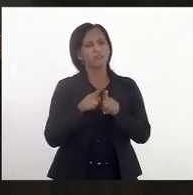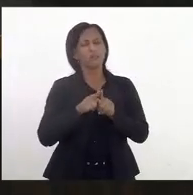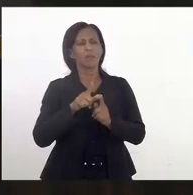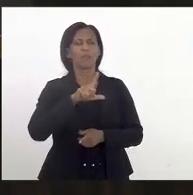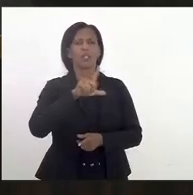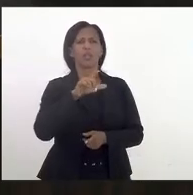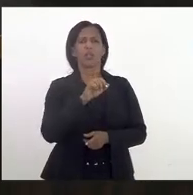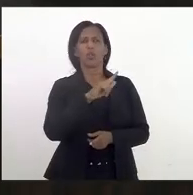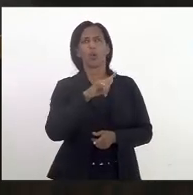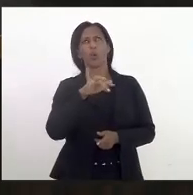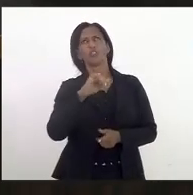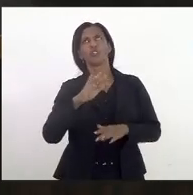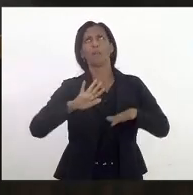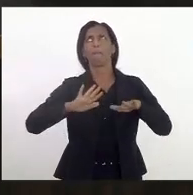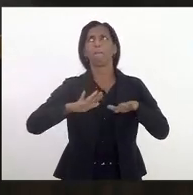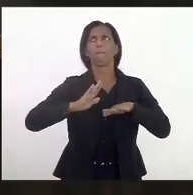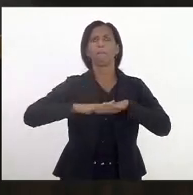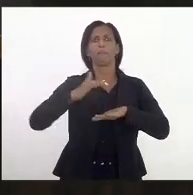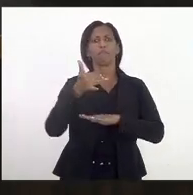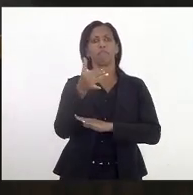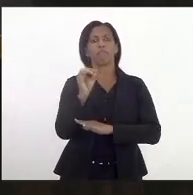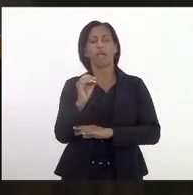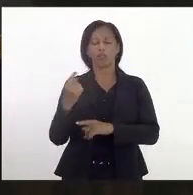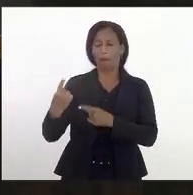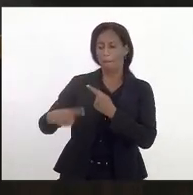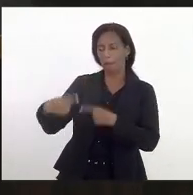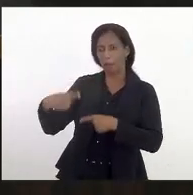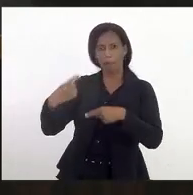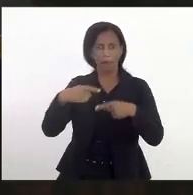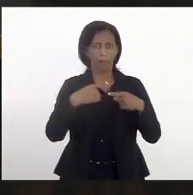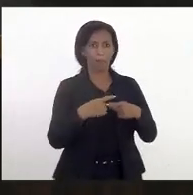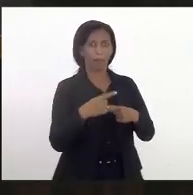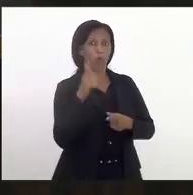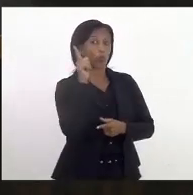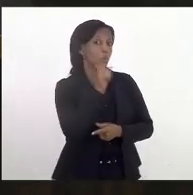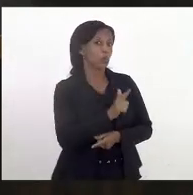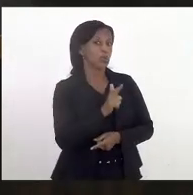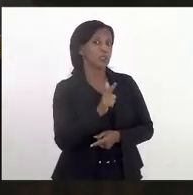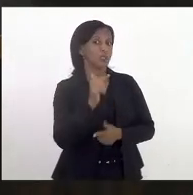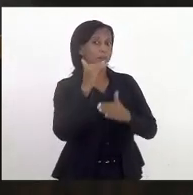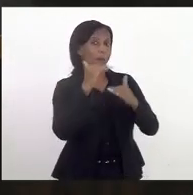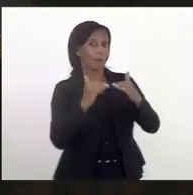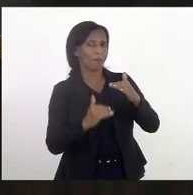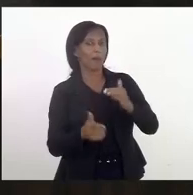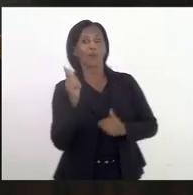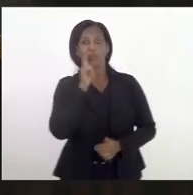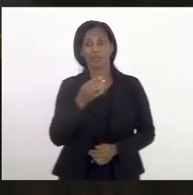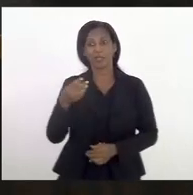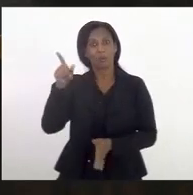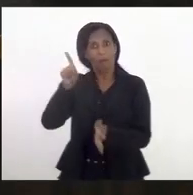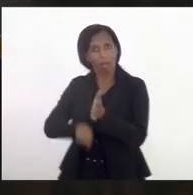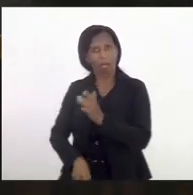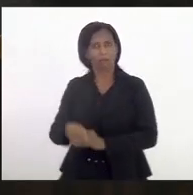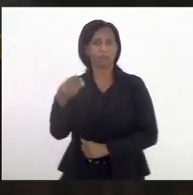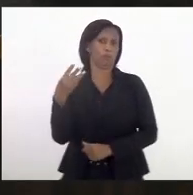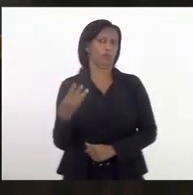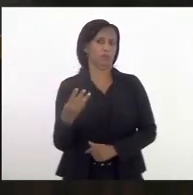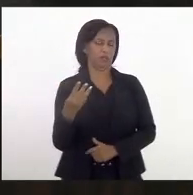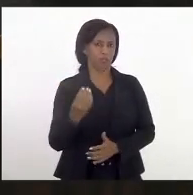mais de 10 Ultimate botão ali vou mandar botão por seis por cinco na rua saiu por 3